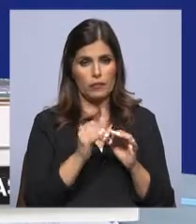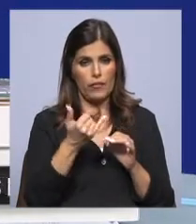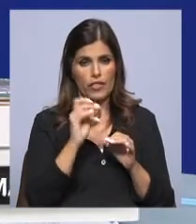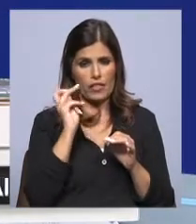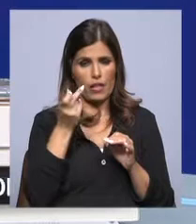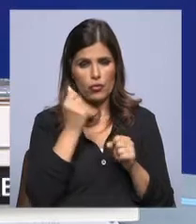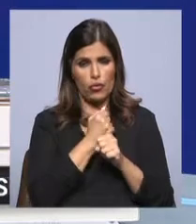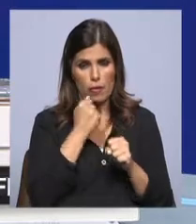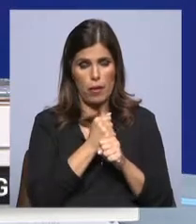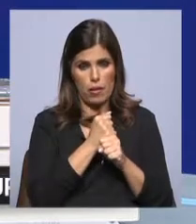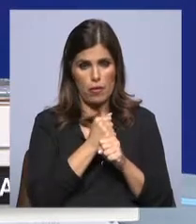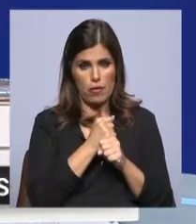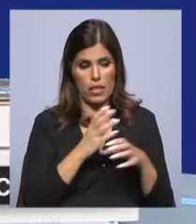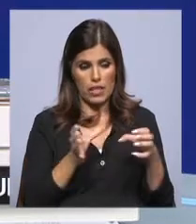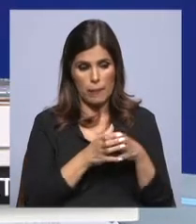trabalho de